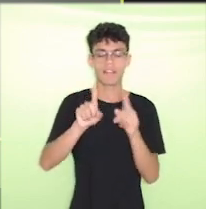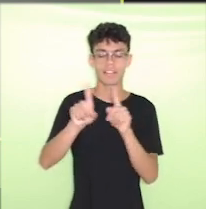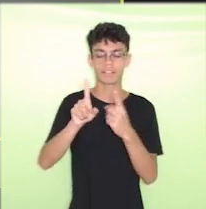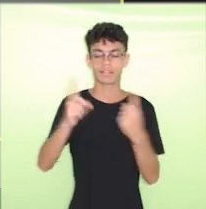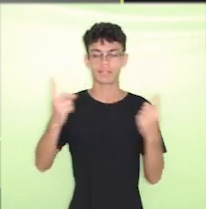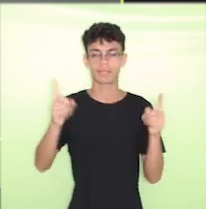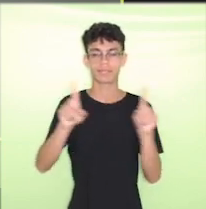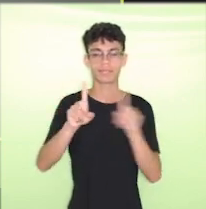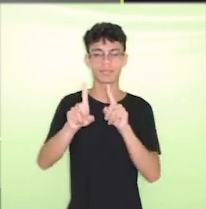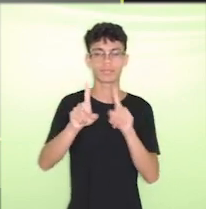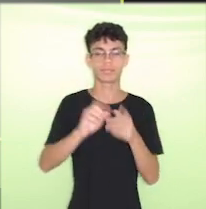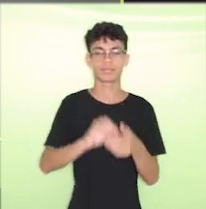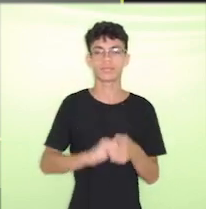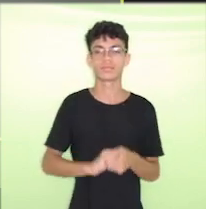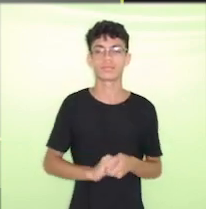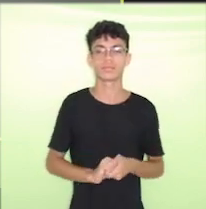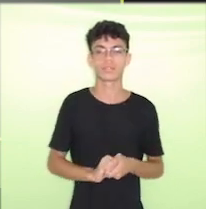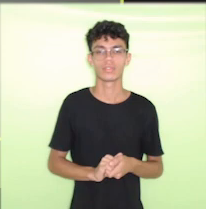dzeta.